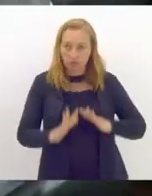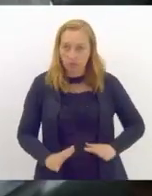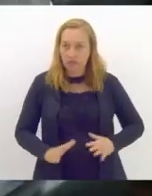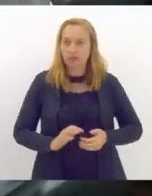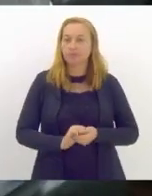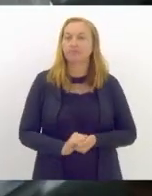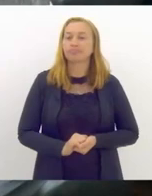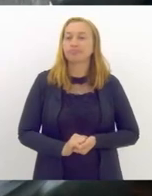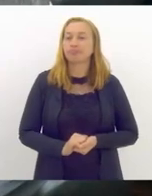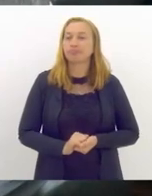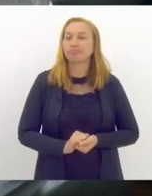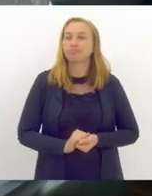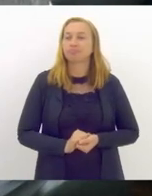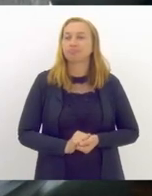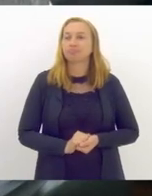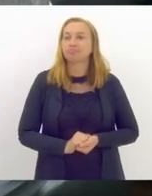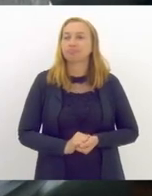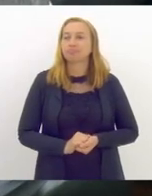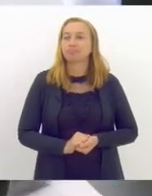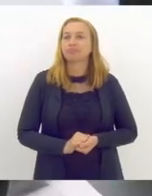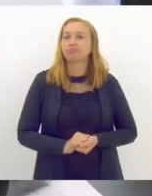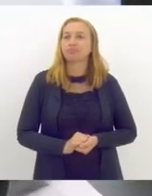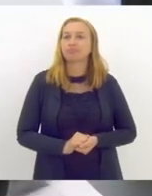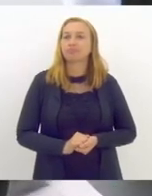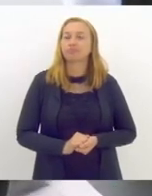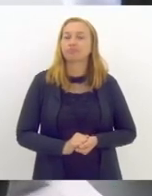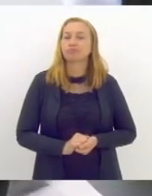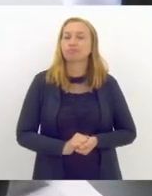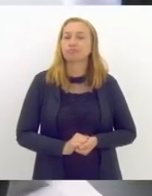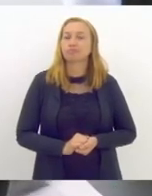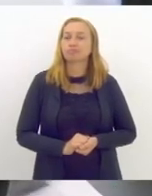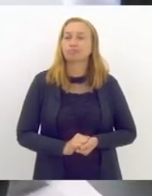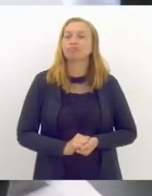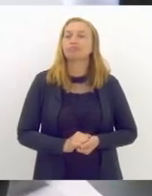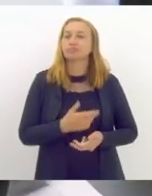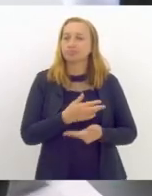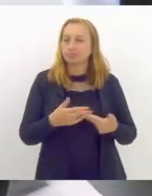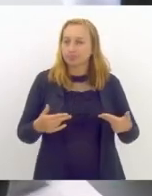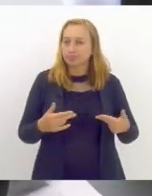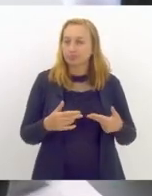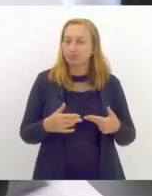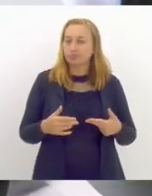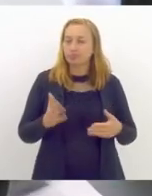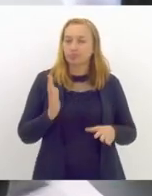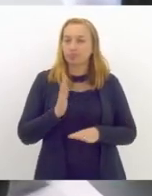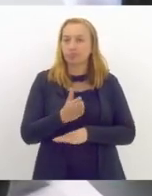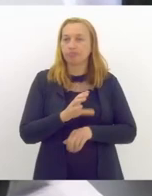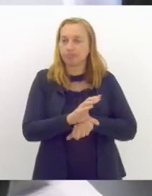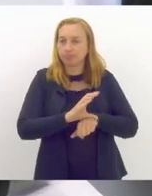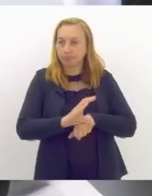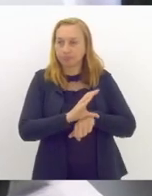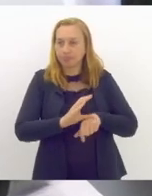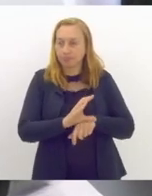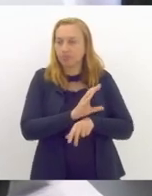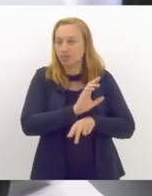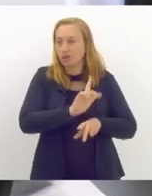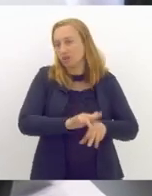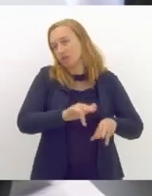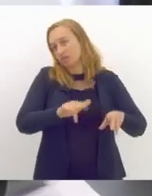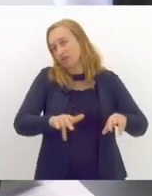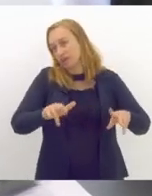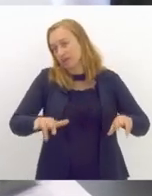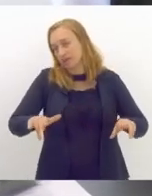é já tem uma série de ações de eletro inconstitucionalidade de diversas